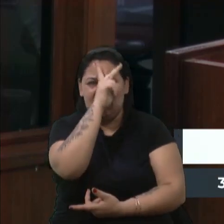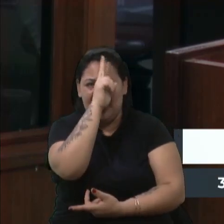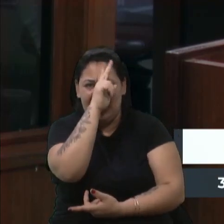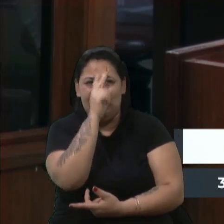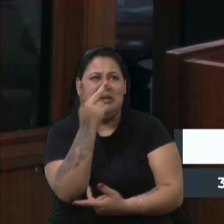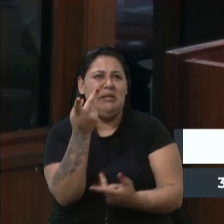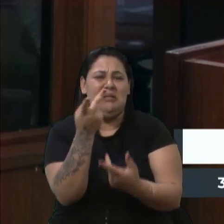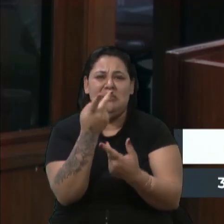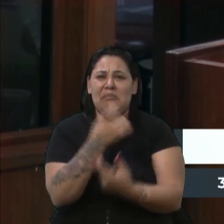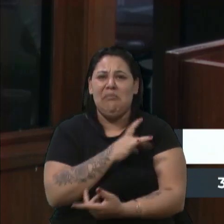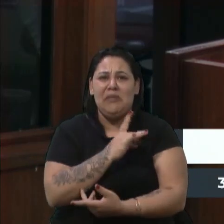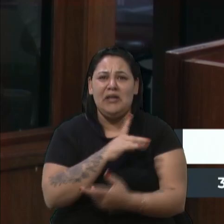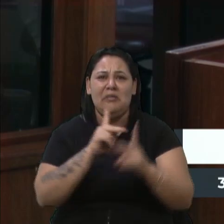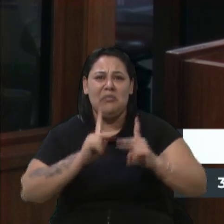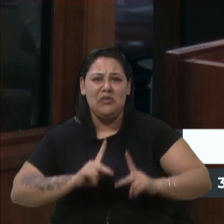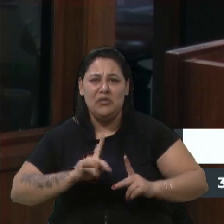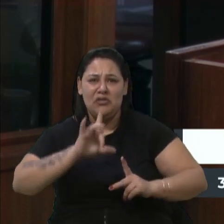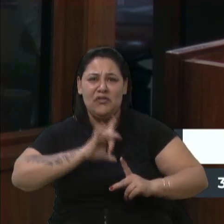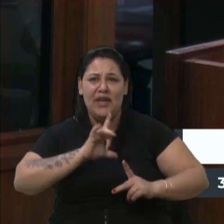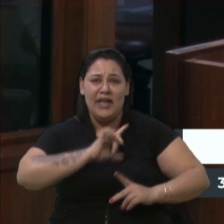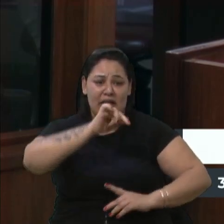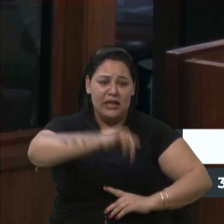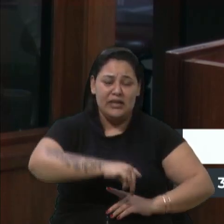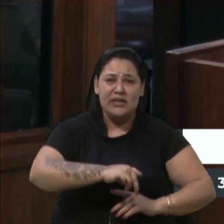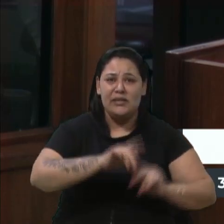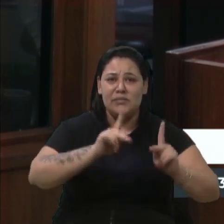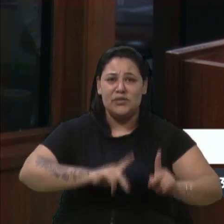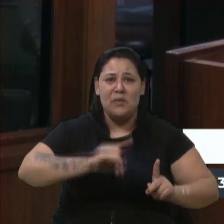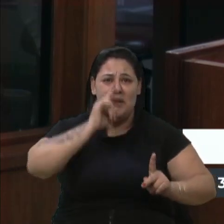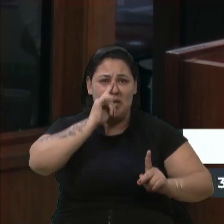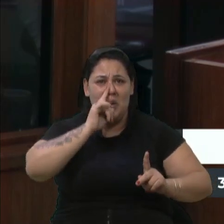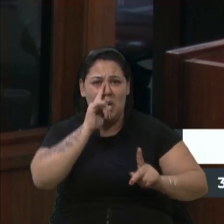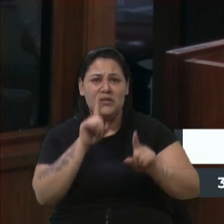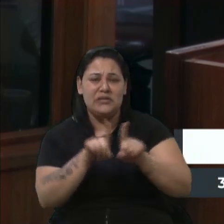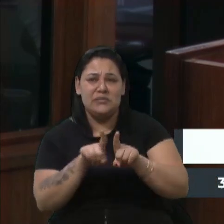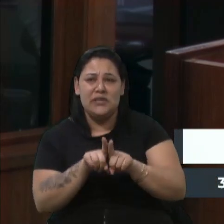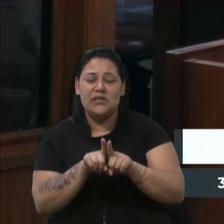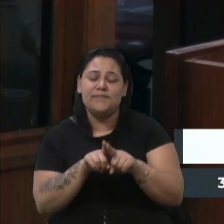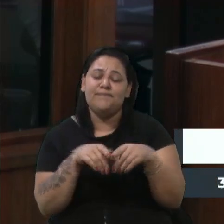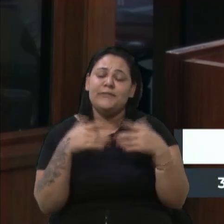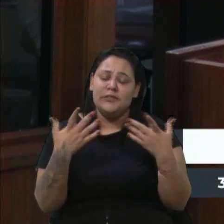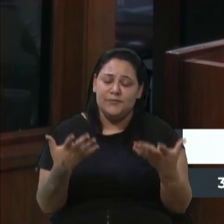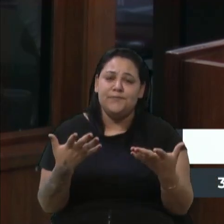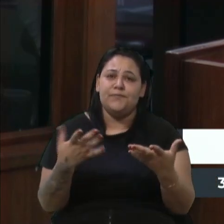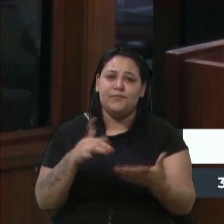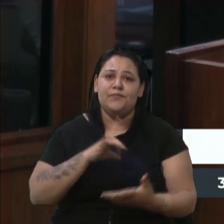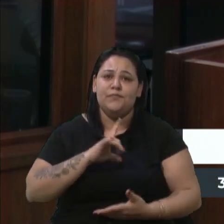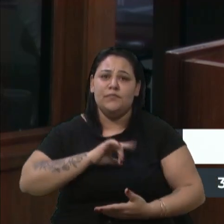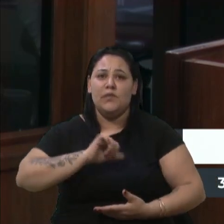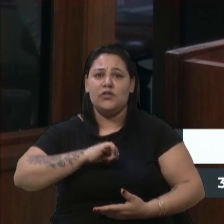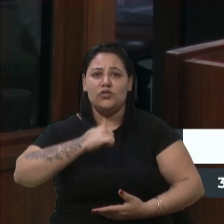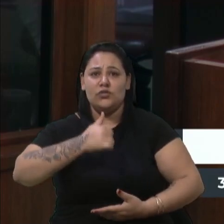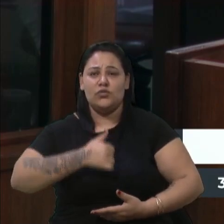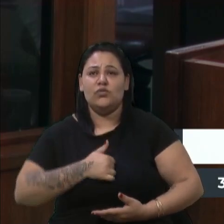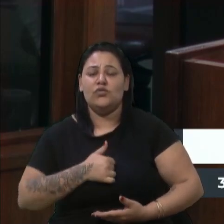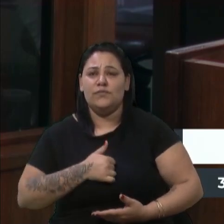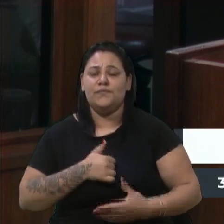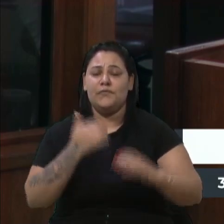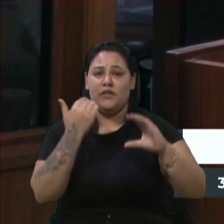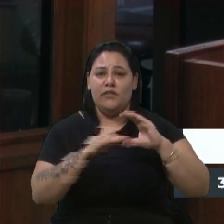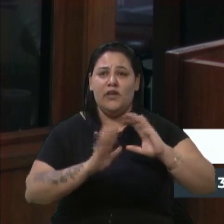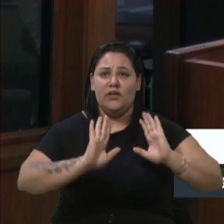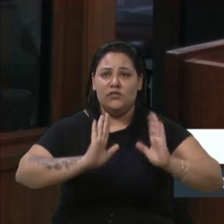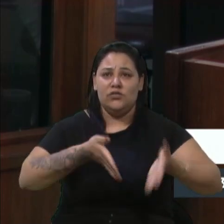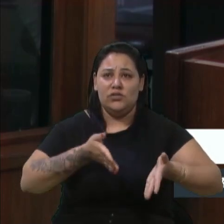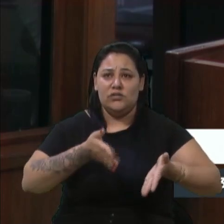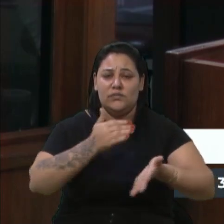seriam pessoas, né, perigosas, enfim. Então, foi tomada uma providência, foi enviado isso para